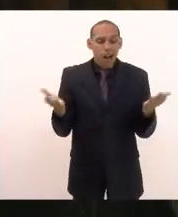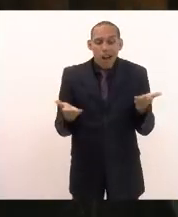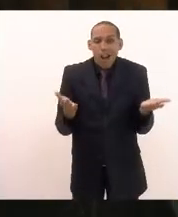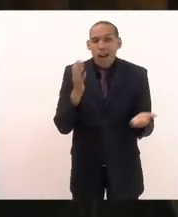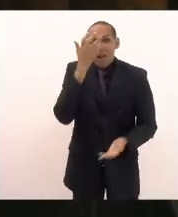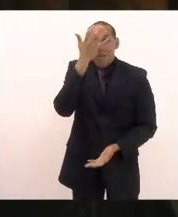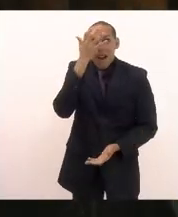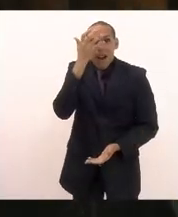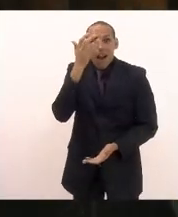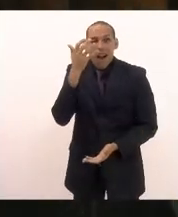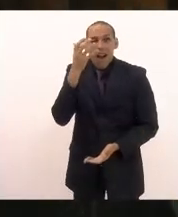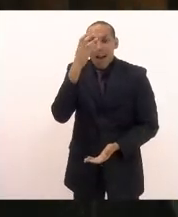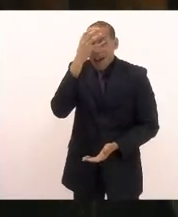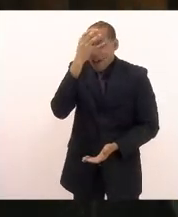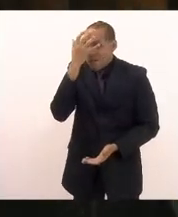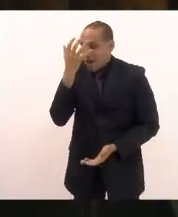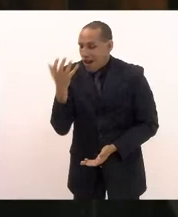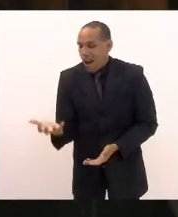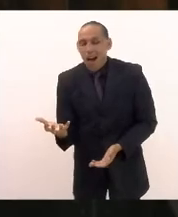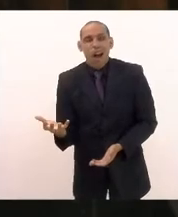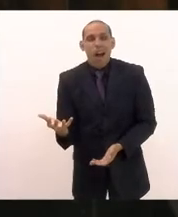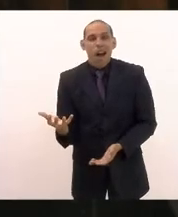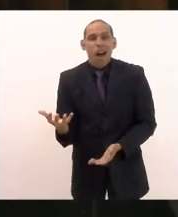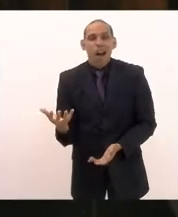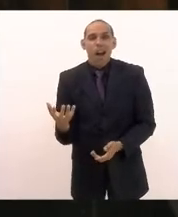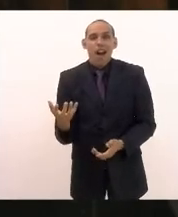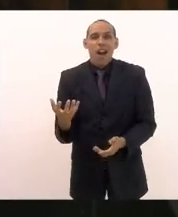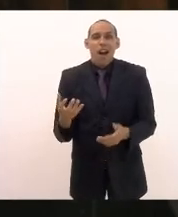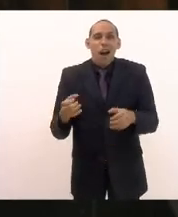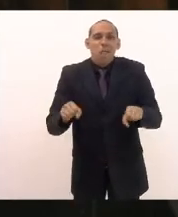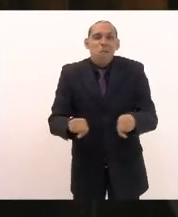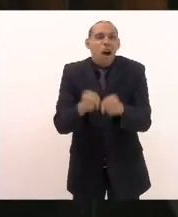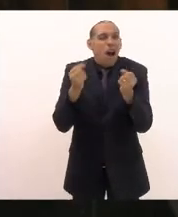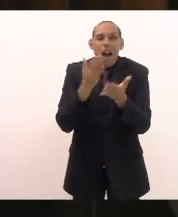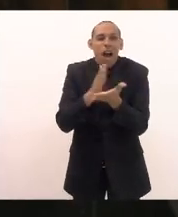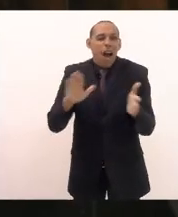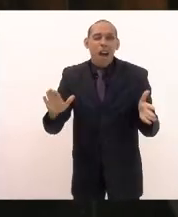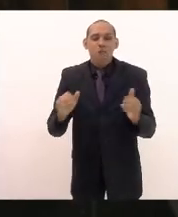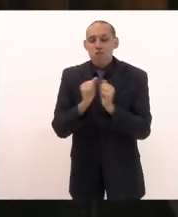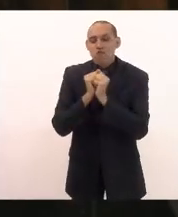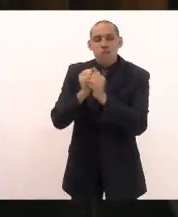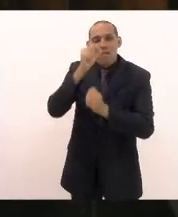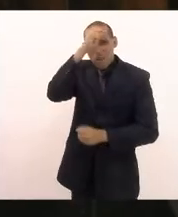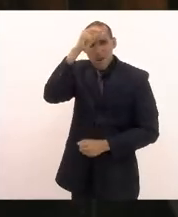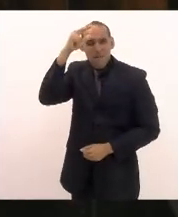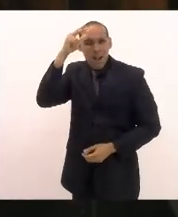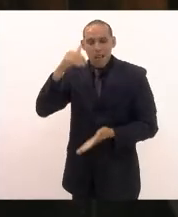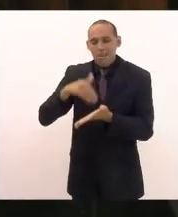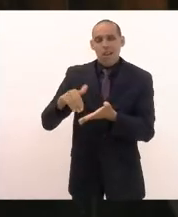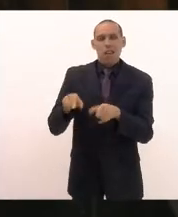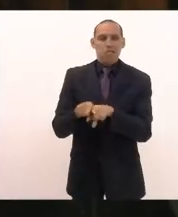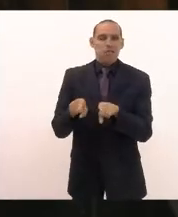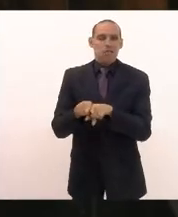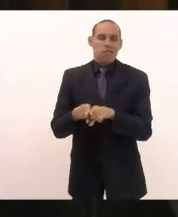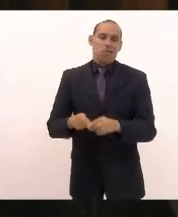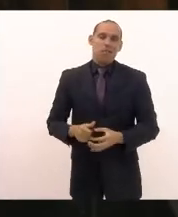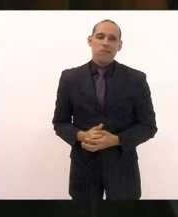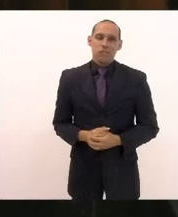a máscara deles caiu, ruiu, juntamente com a do prefeito, do secretário dele.